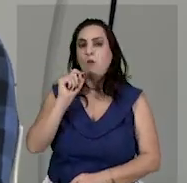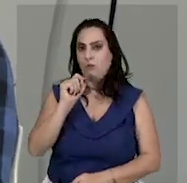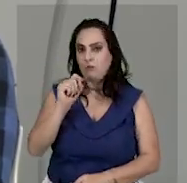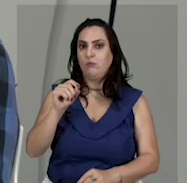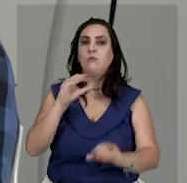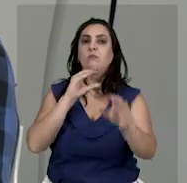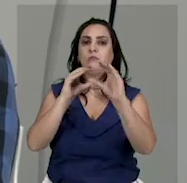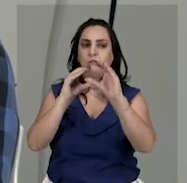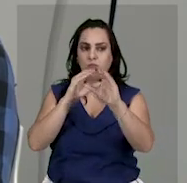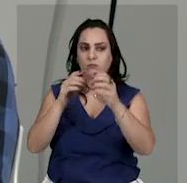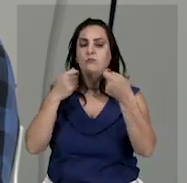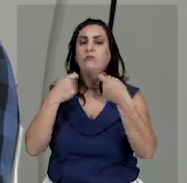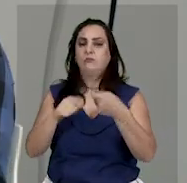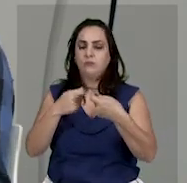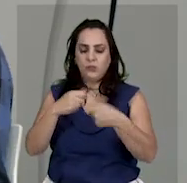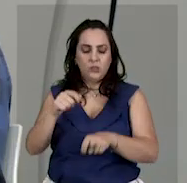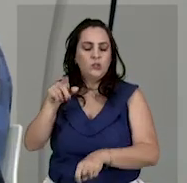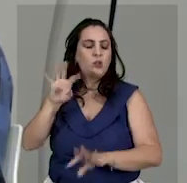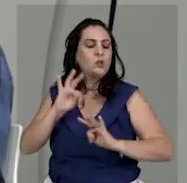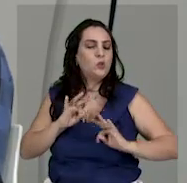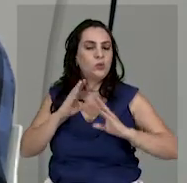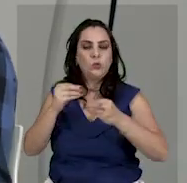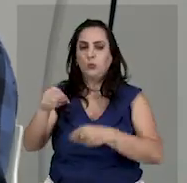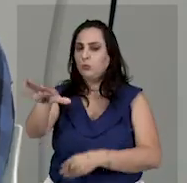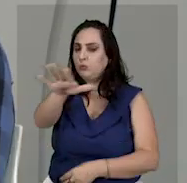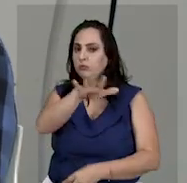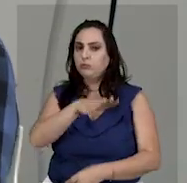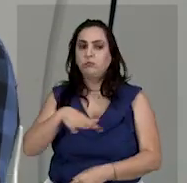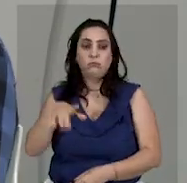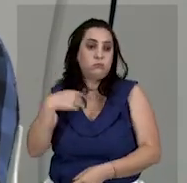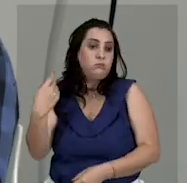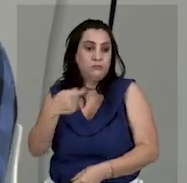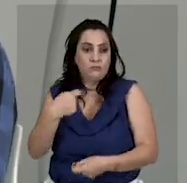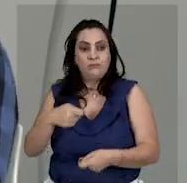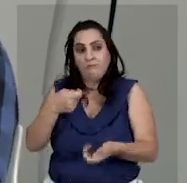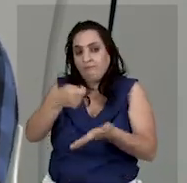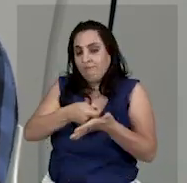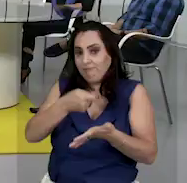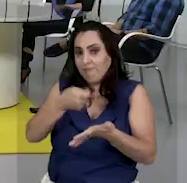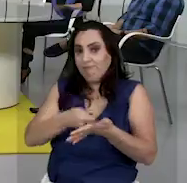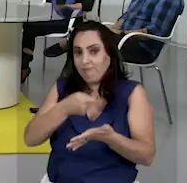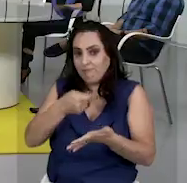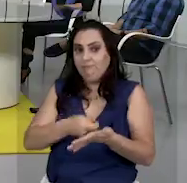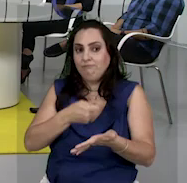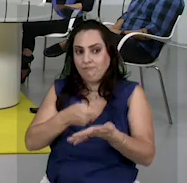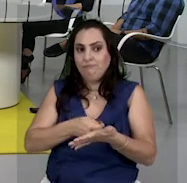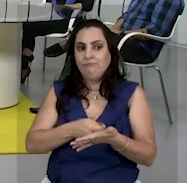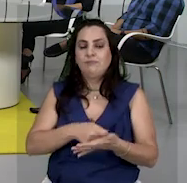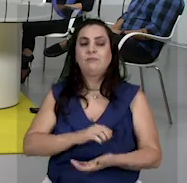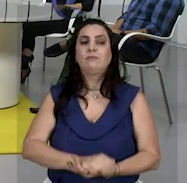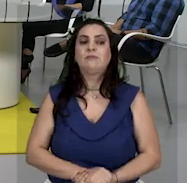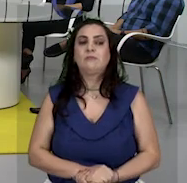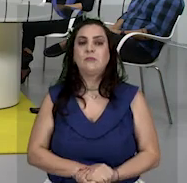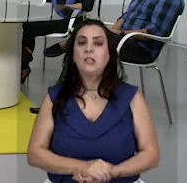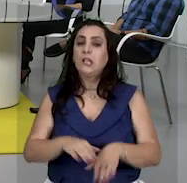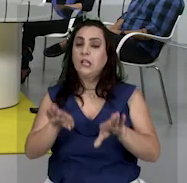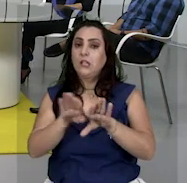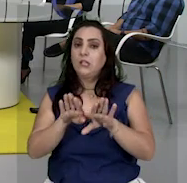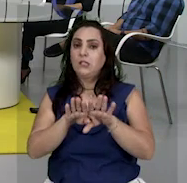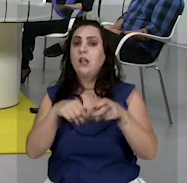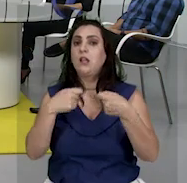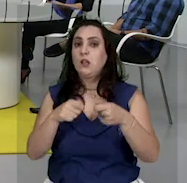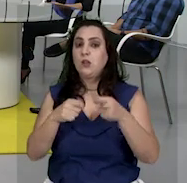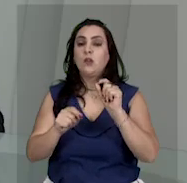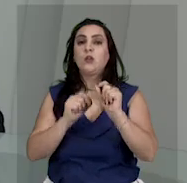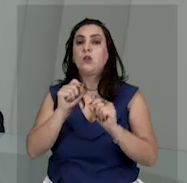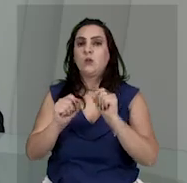deveria existir em todos os espaços. É por isso que a gente luta tanto por uma escola bilíngue. E, na verdade, também é bom reforçar que nos